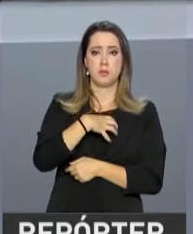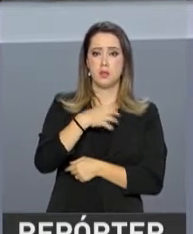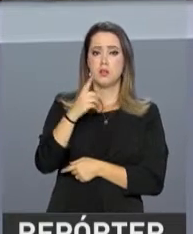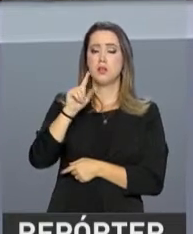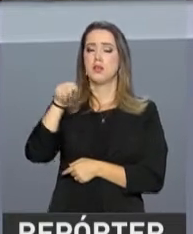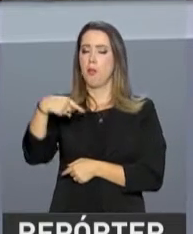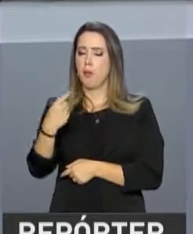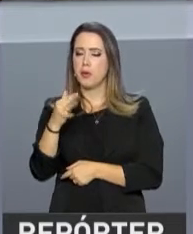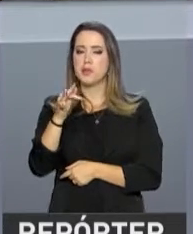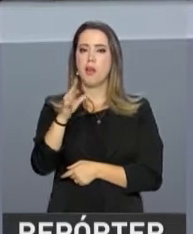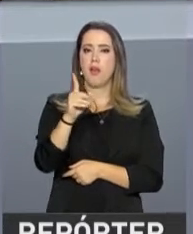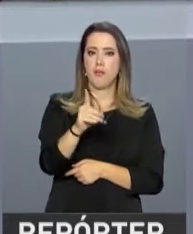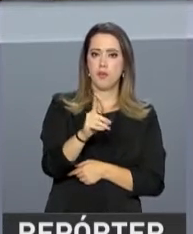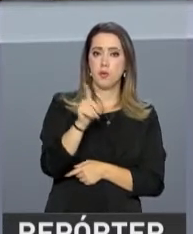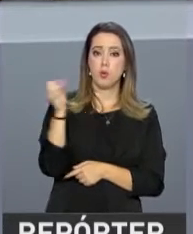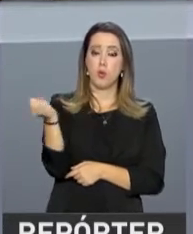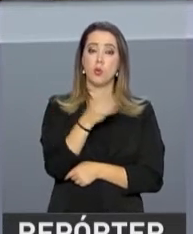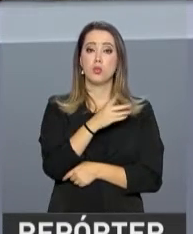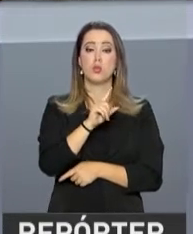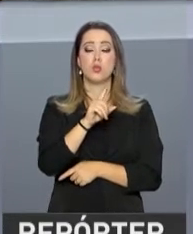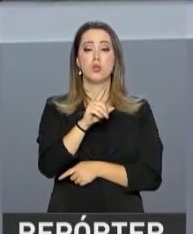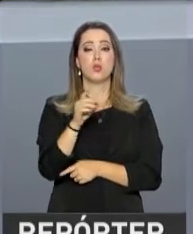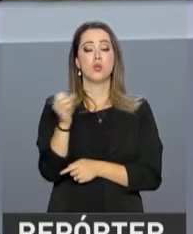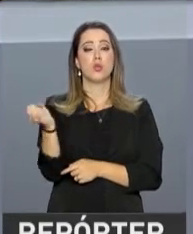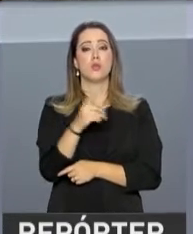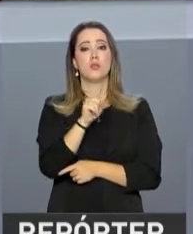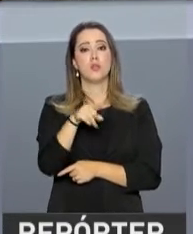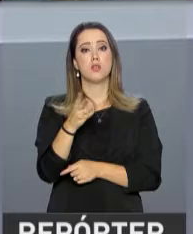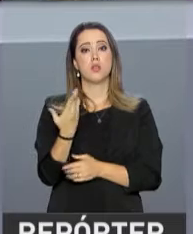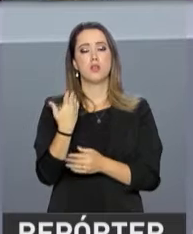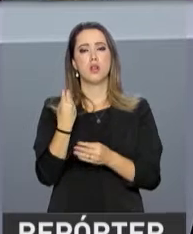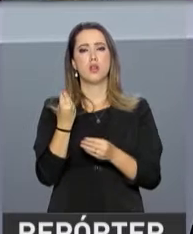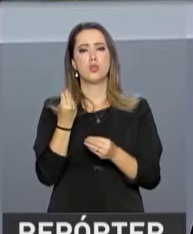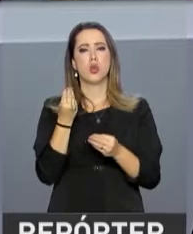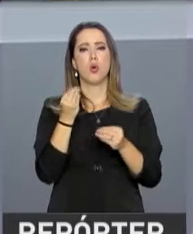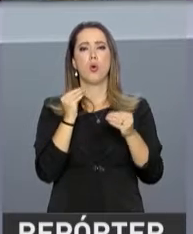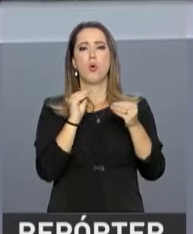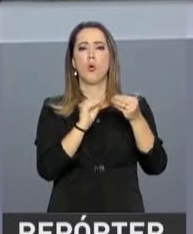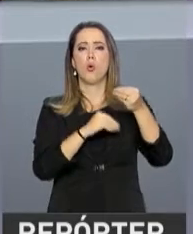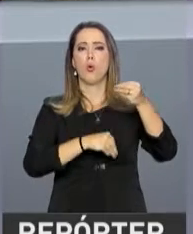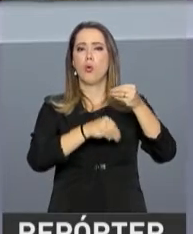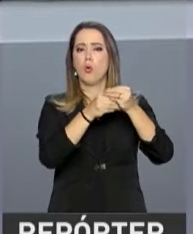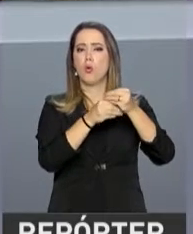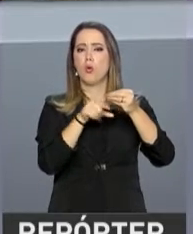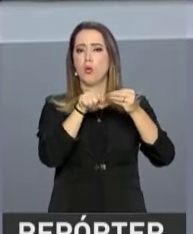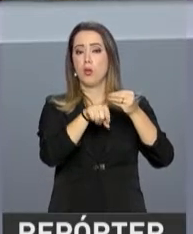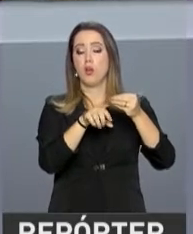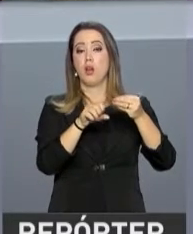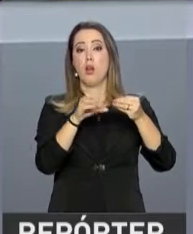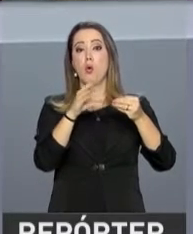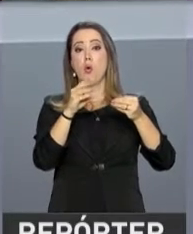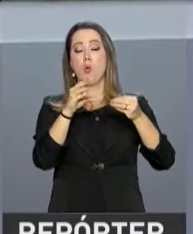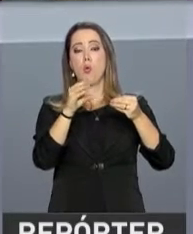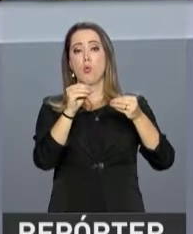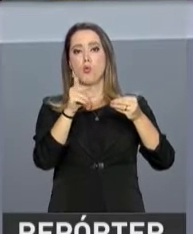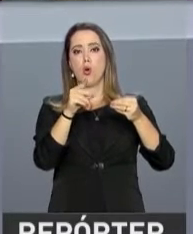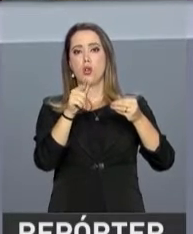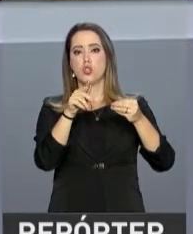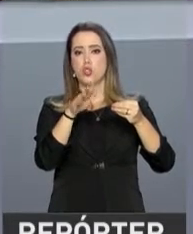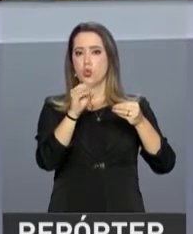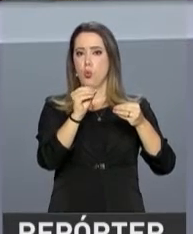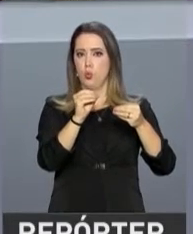federal outra novidade é a inclusão do código de identificação para farmacêuticos no sus a partir de fevereiro